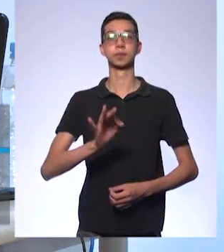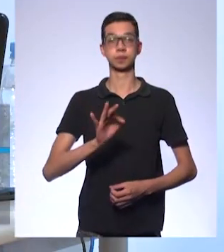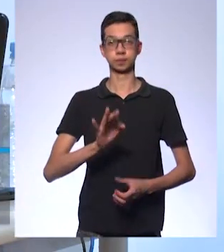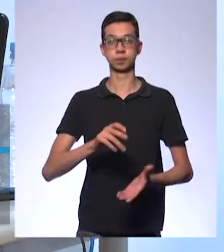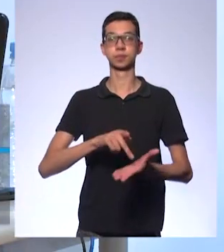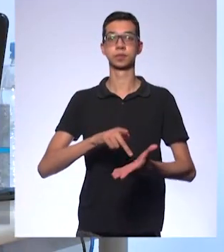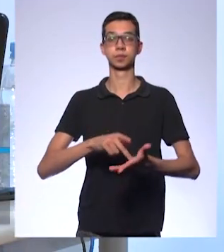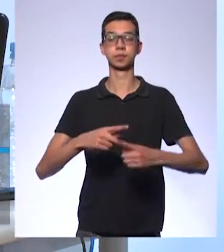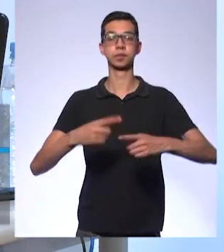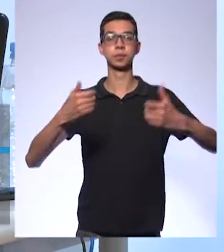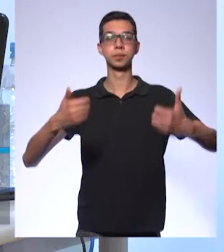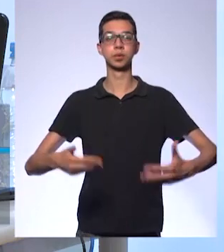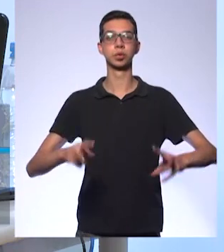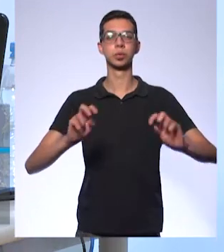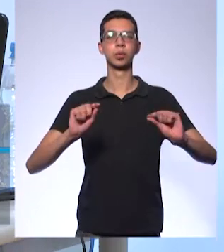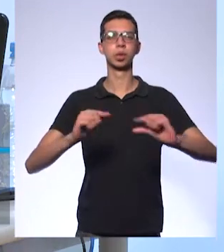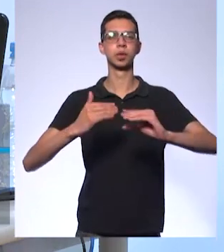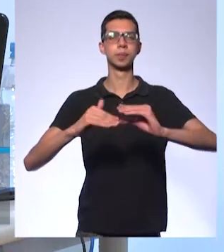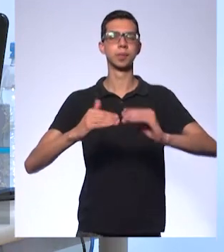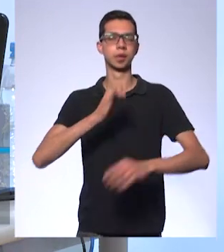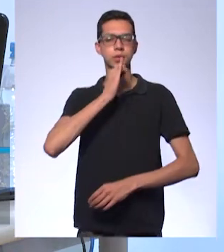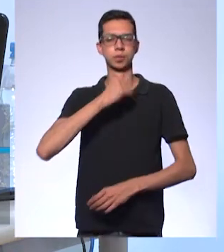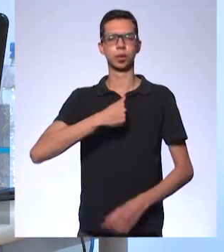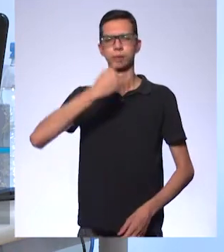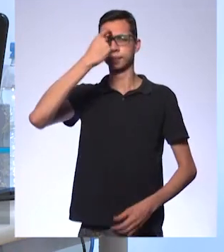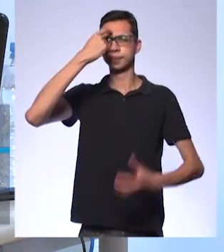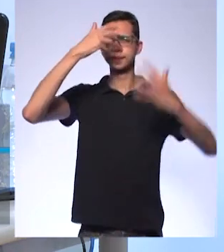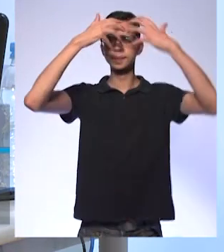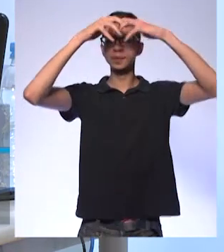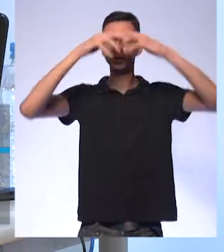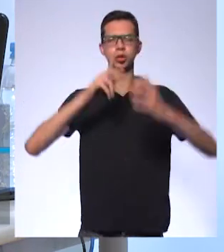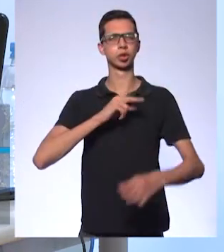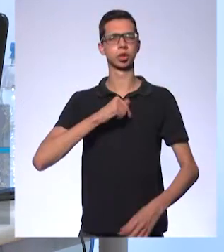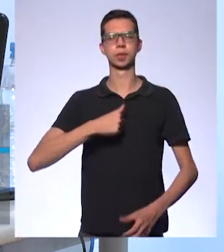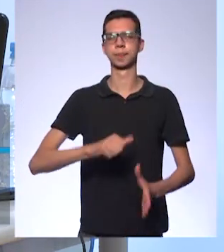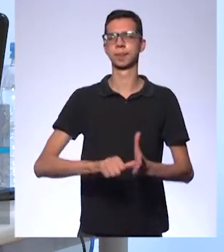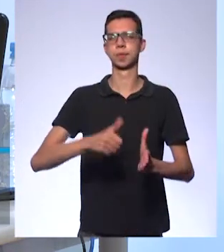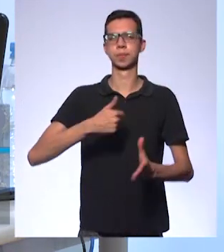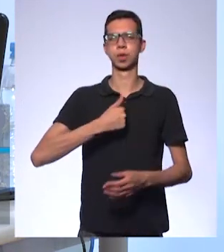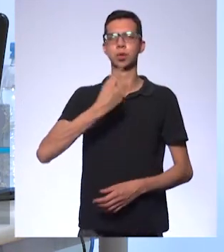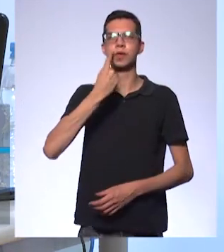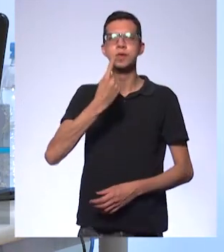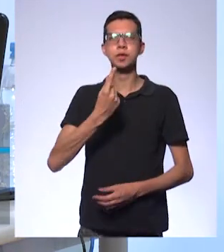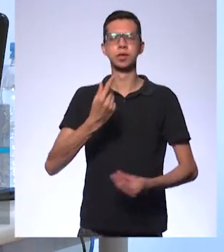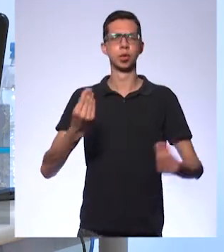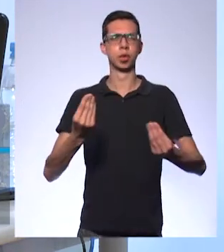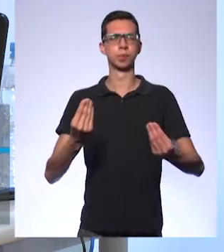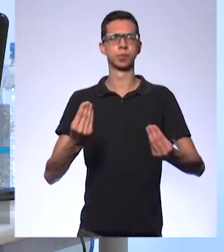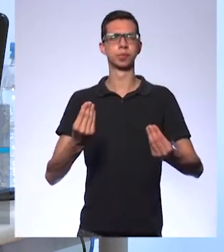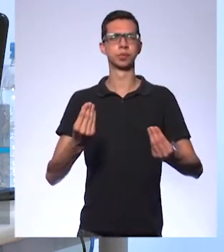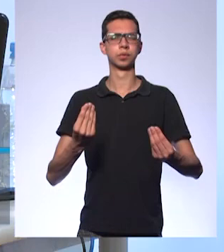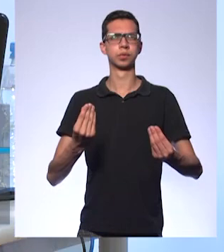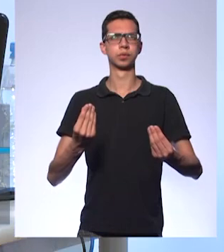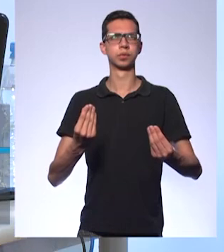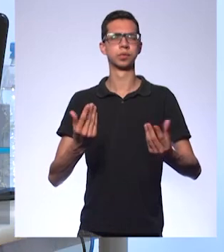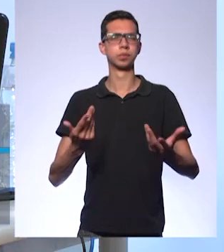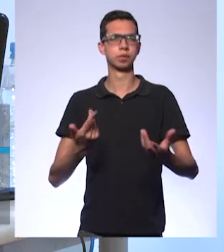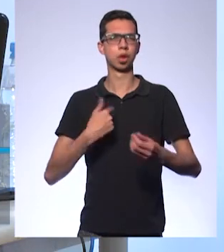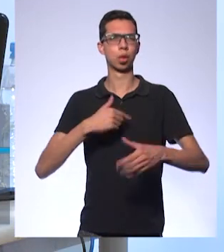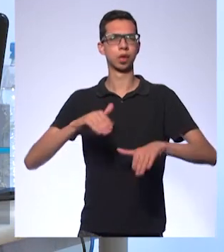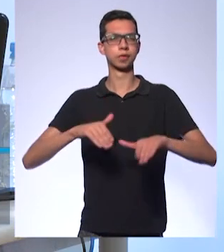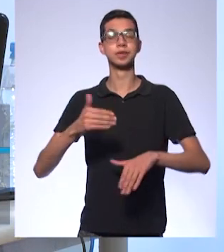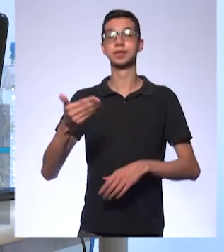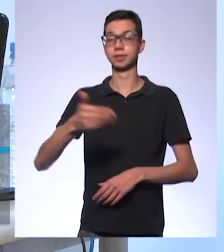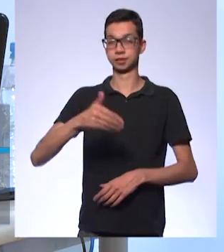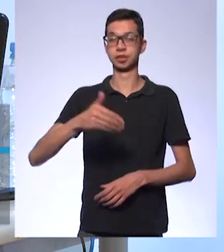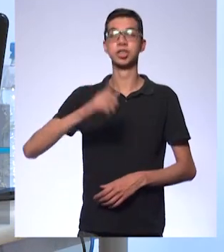aquele 1,5 e tal, eu, por exemplo, eu falei assim, gente, a primeira vez que eu olhei, eu falei, 1,5? Às vezes eu chego aqui, todo dia que a